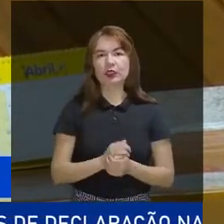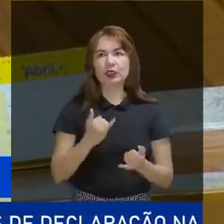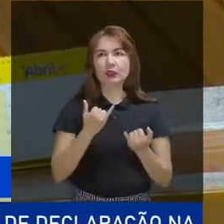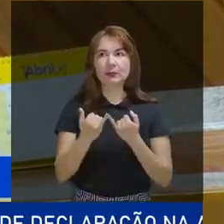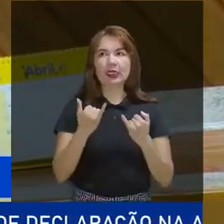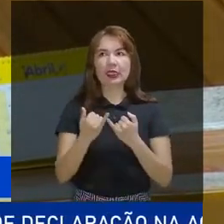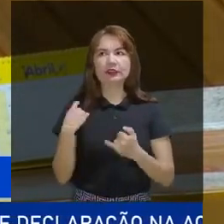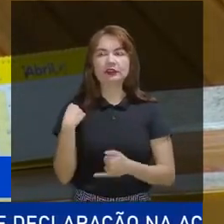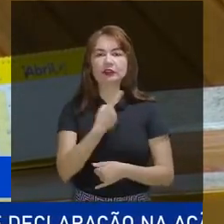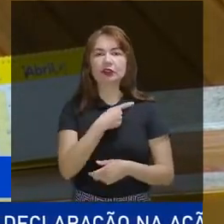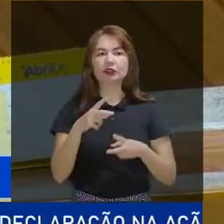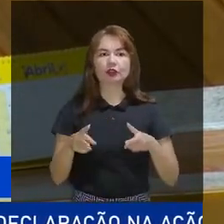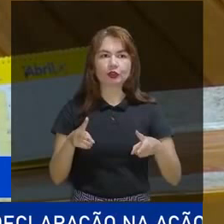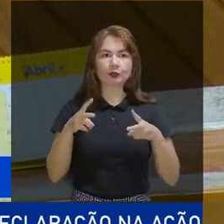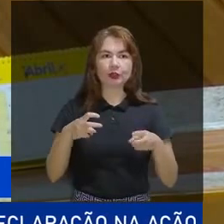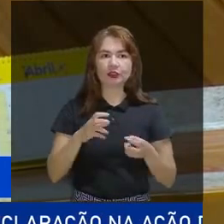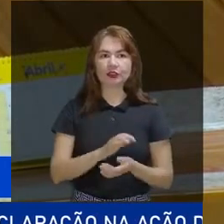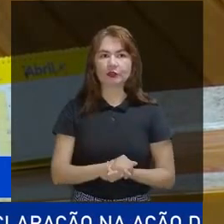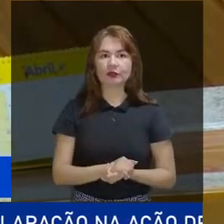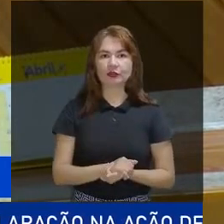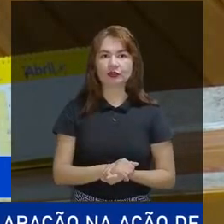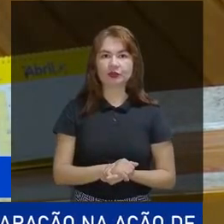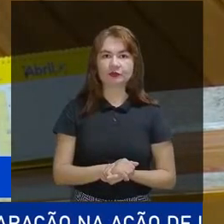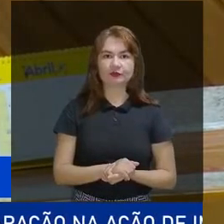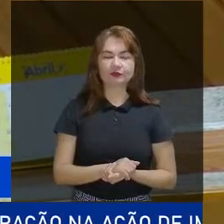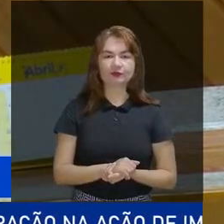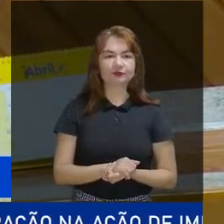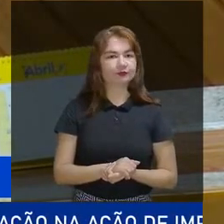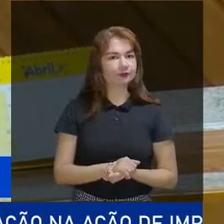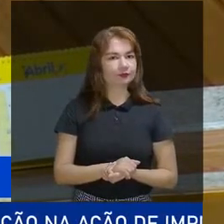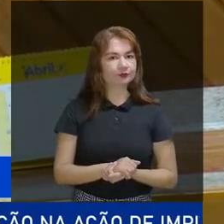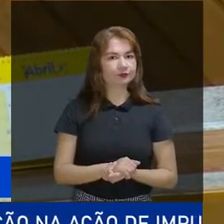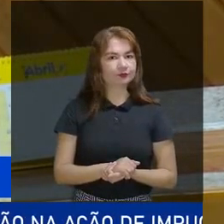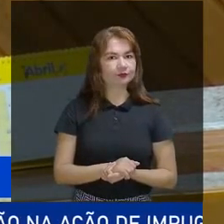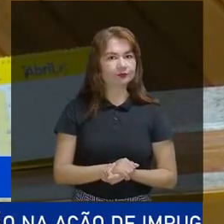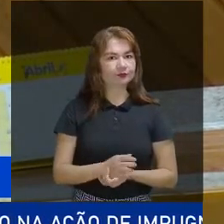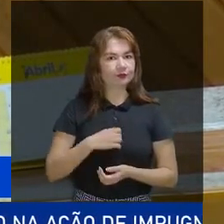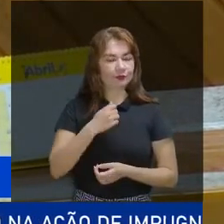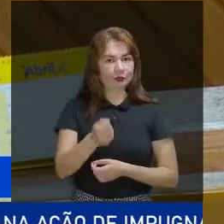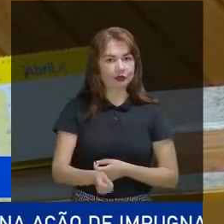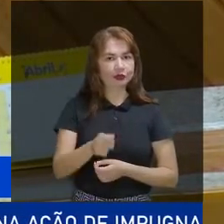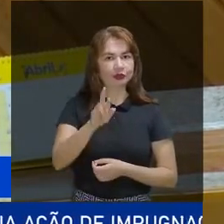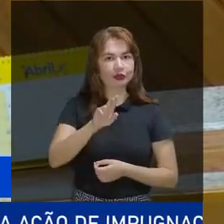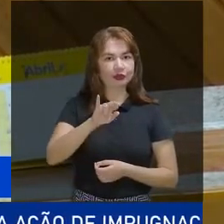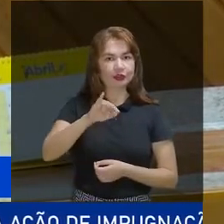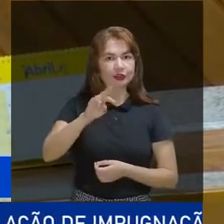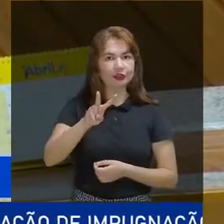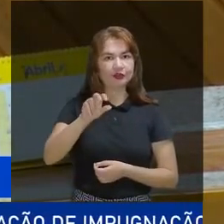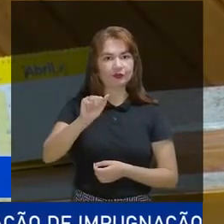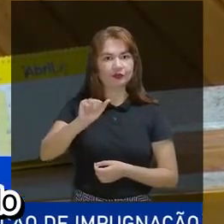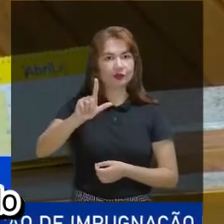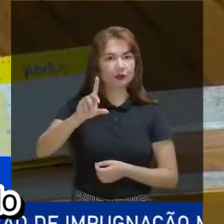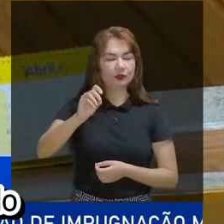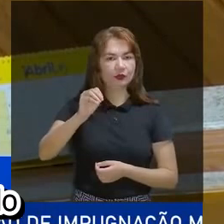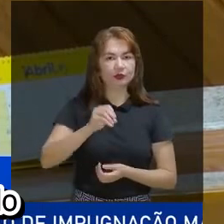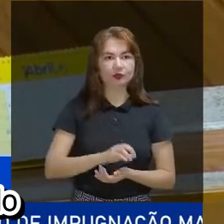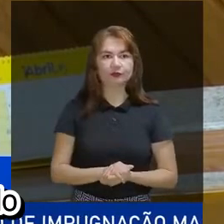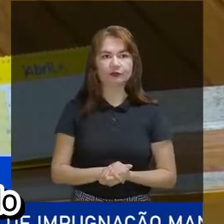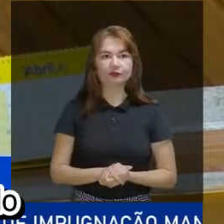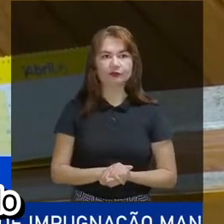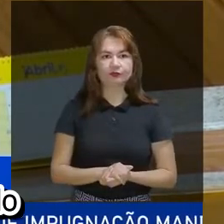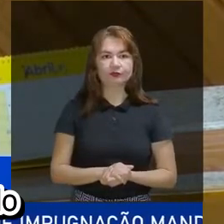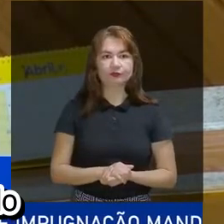está reconhecendo, pelo relato do eminente juiz Rivaldo, me parece que ficou claro